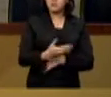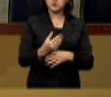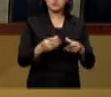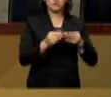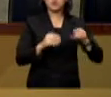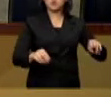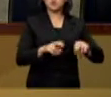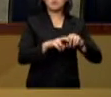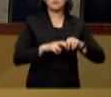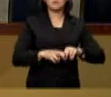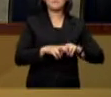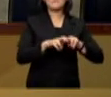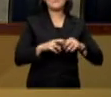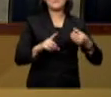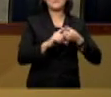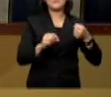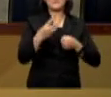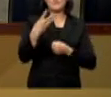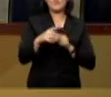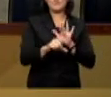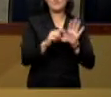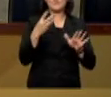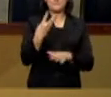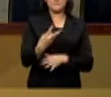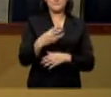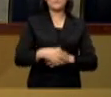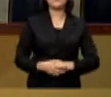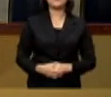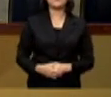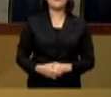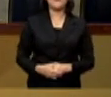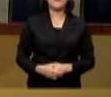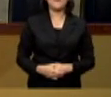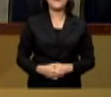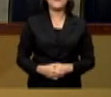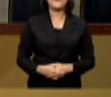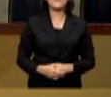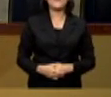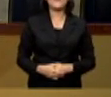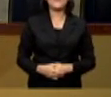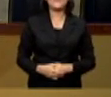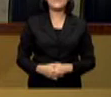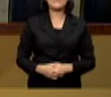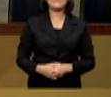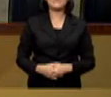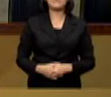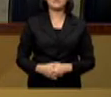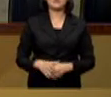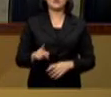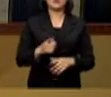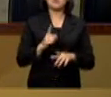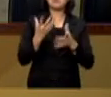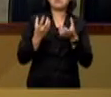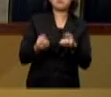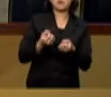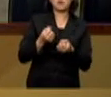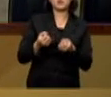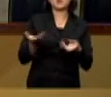parágrafo 3º, e na admitiação relativamente aos dispositivos que mencionou, e